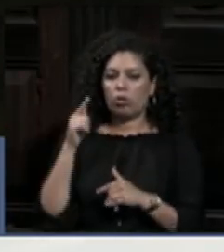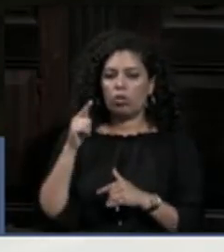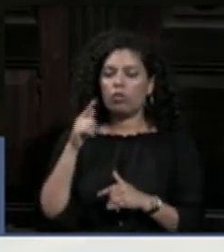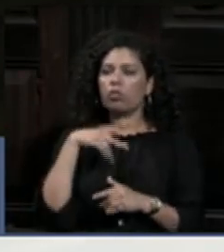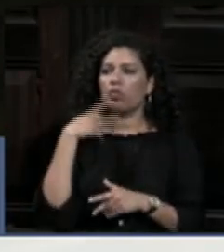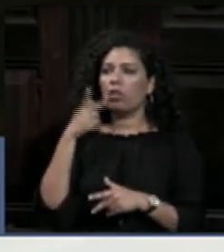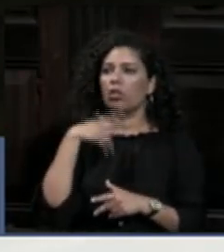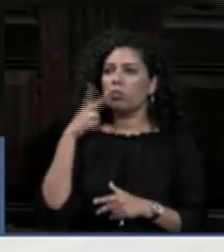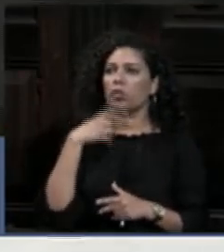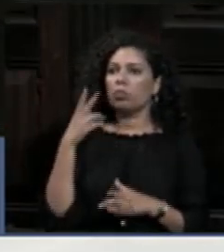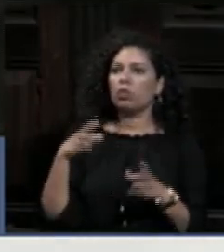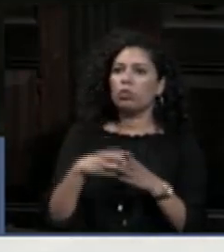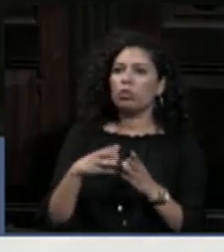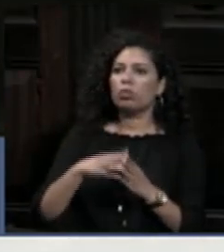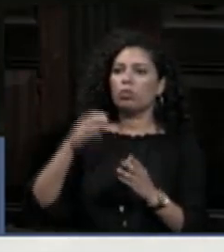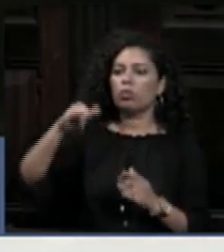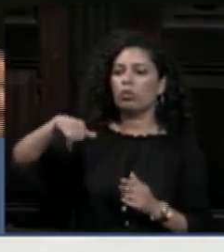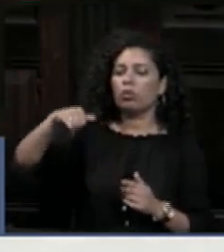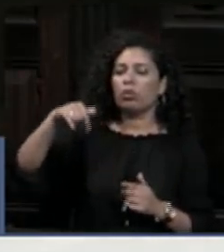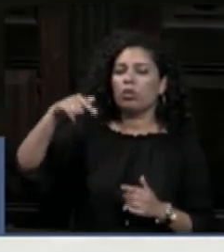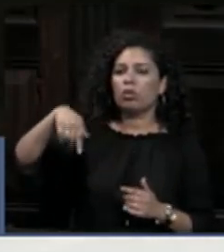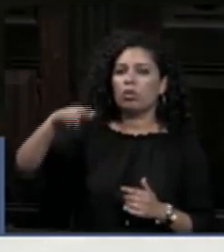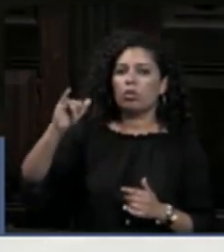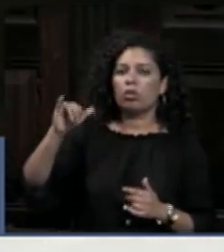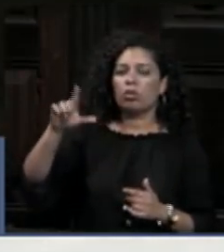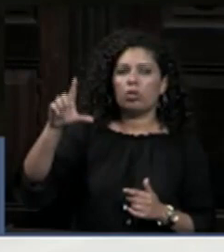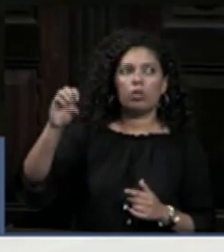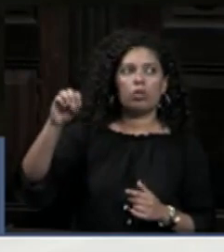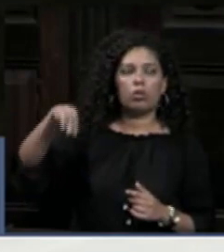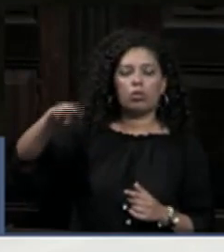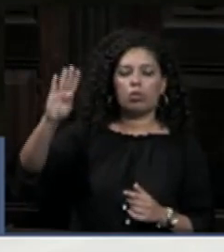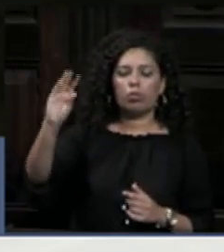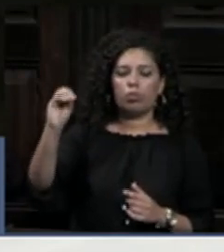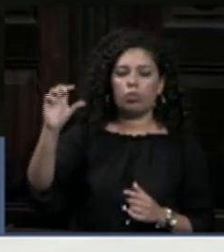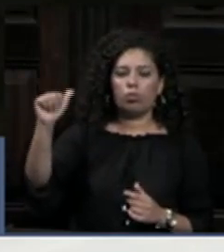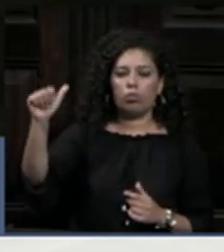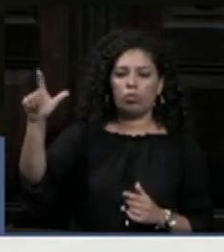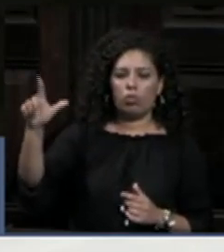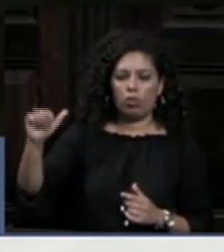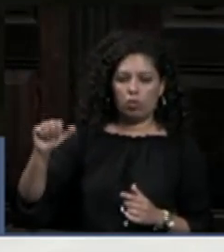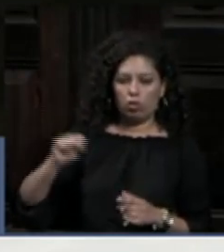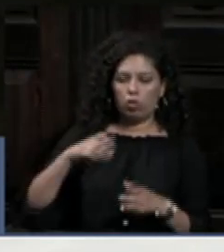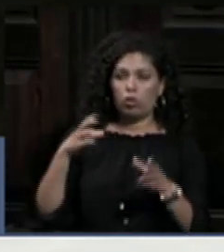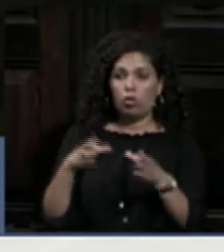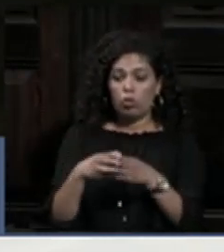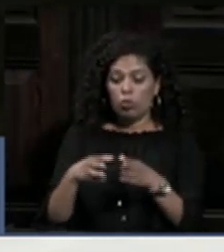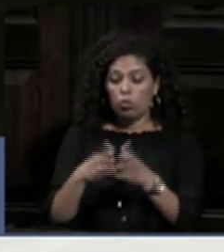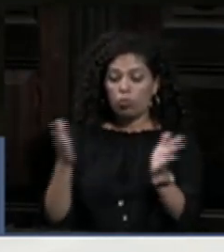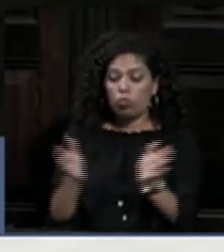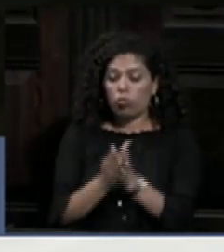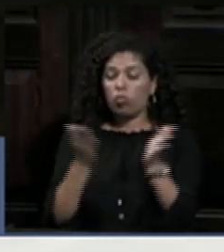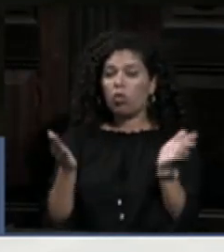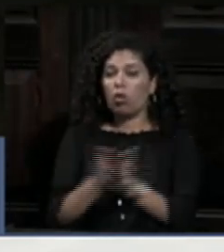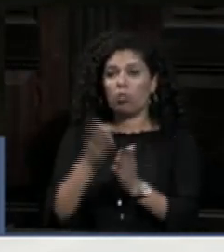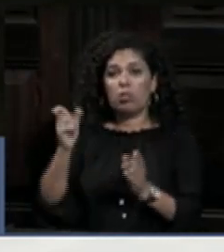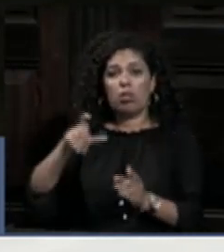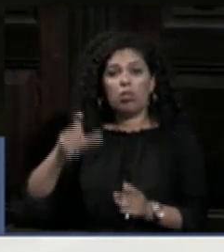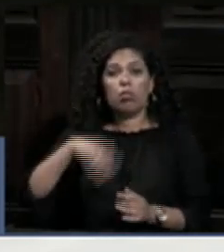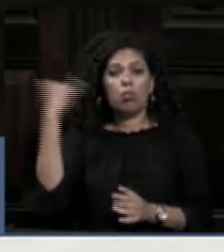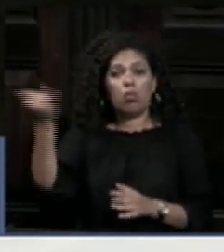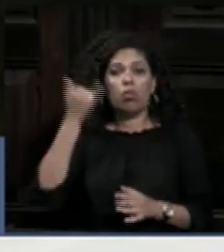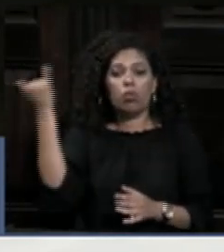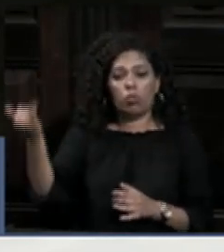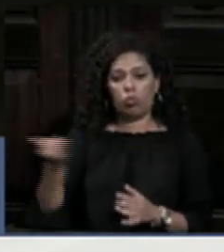que atinge indígenas negros e também alunos oriundos de comunidades quilombolas é muito importante para as